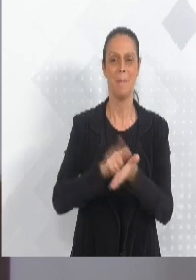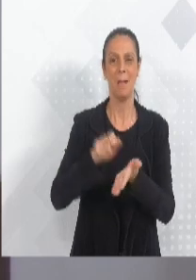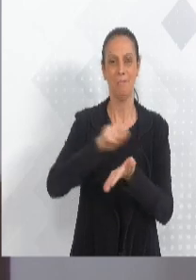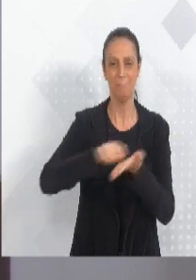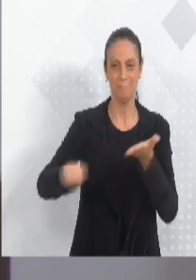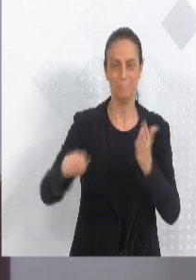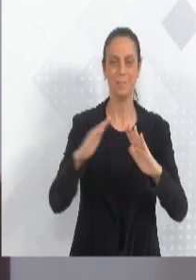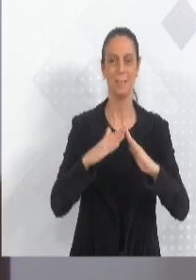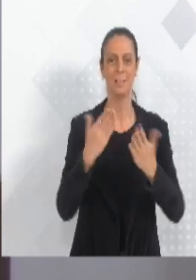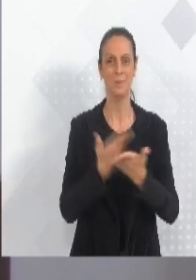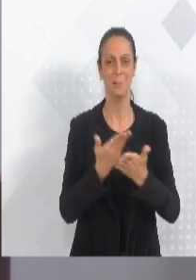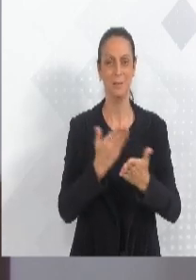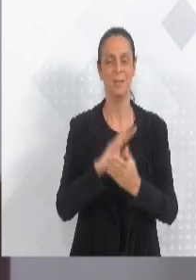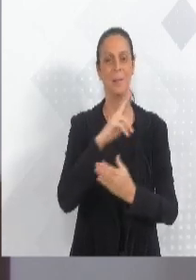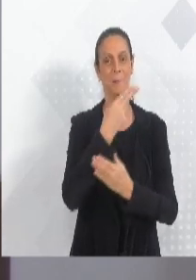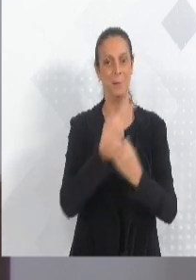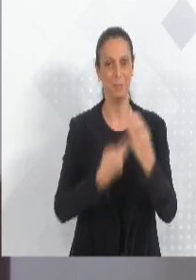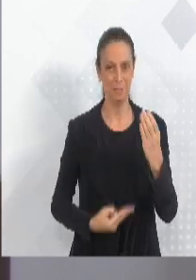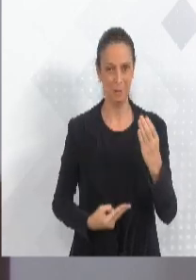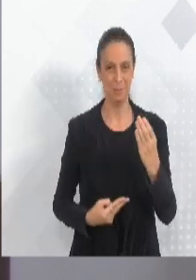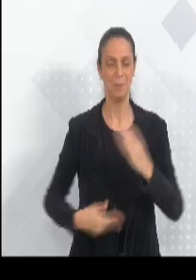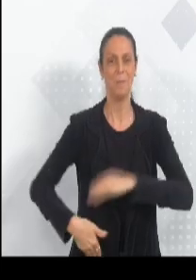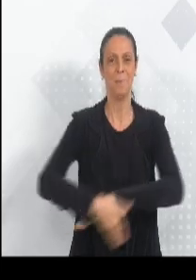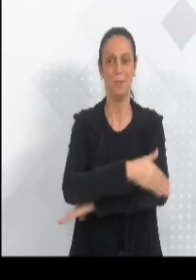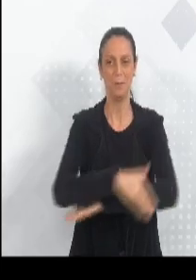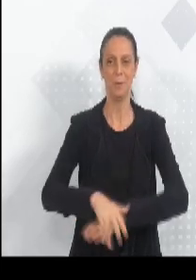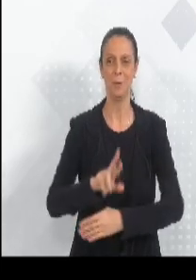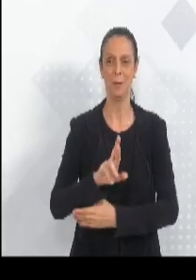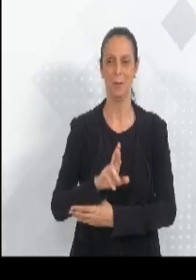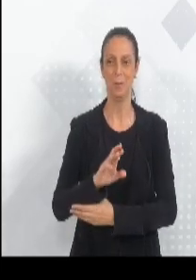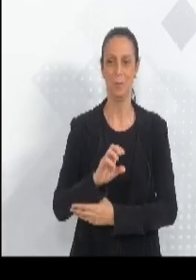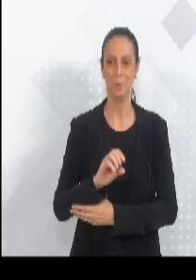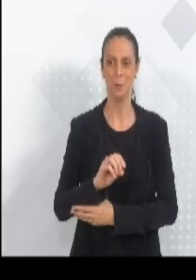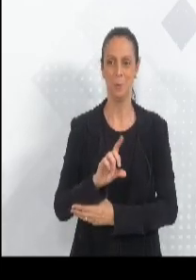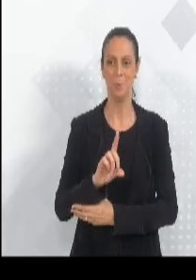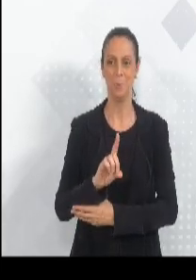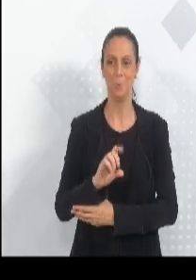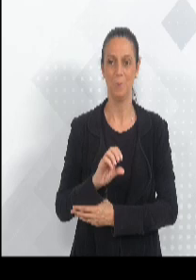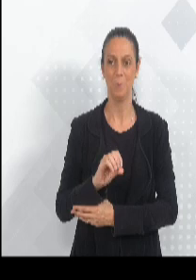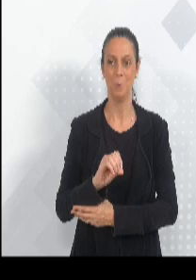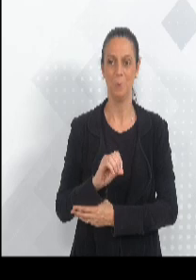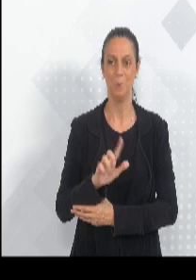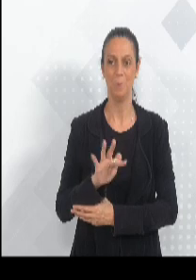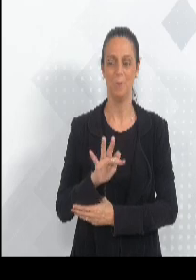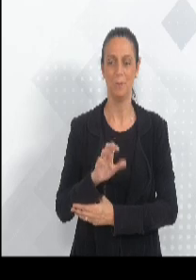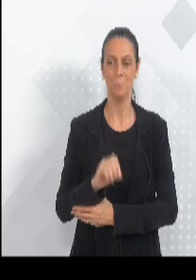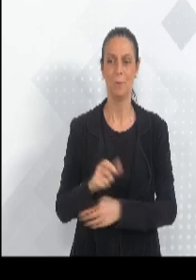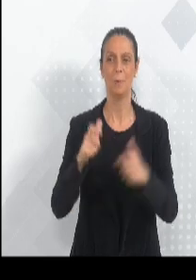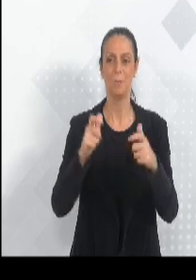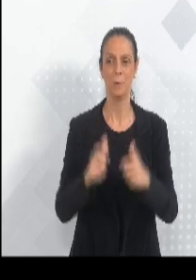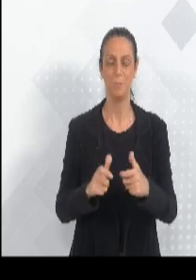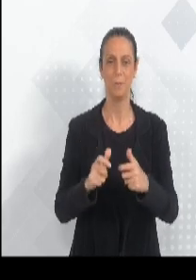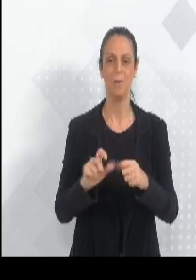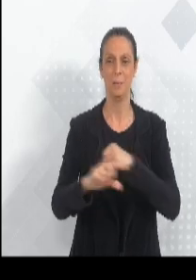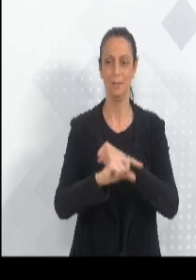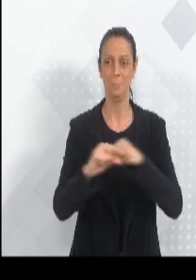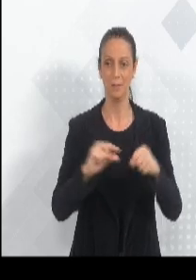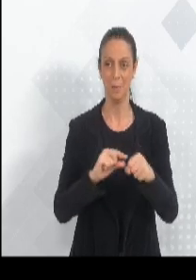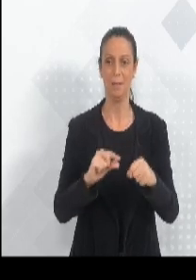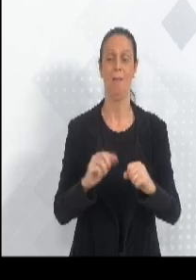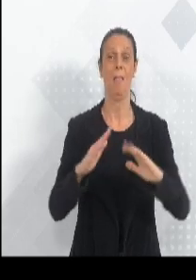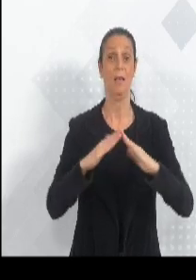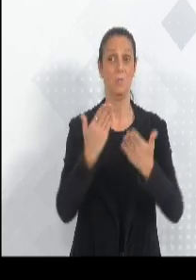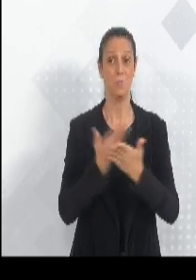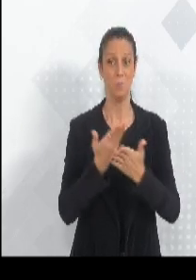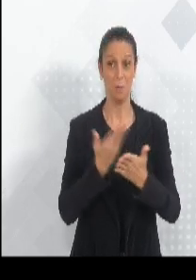escola belingue na Rodolfo Professor Rodolfo hener no fid em breve essa escola